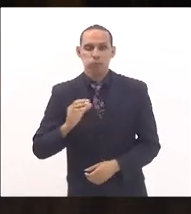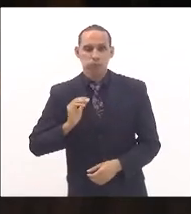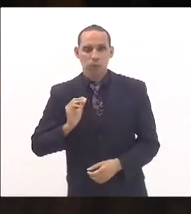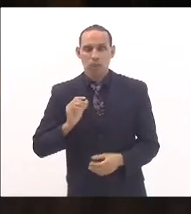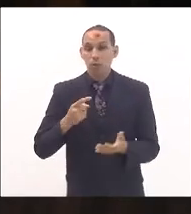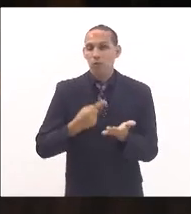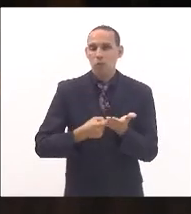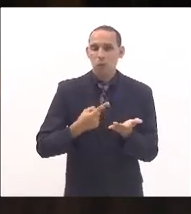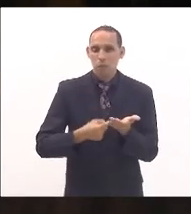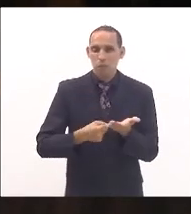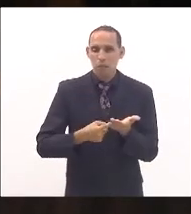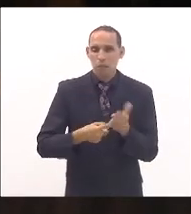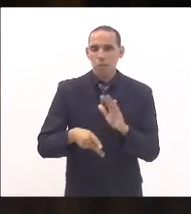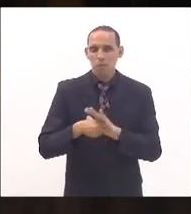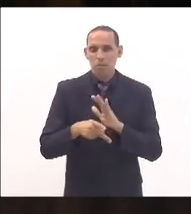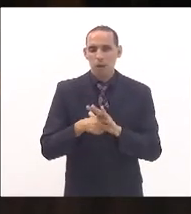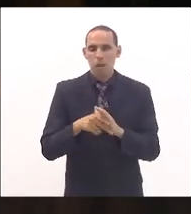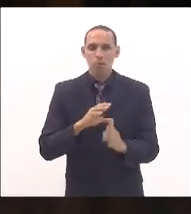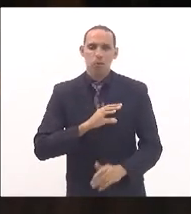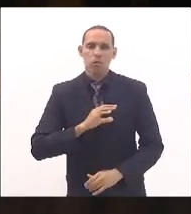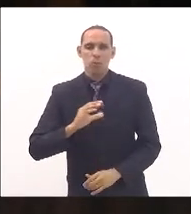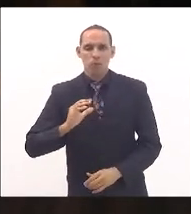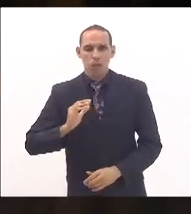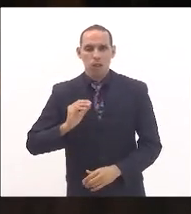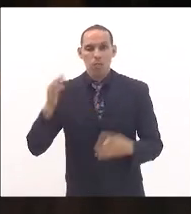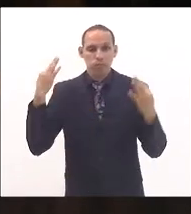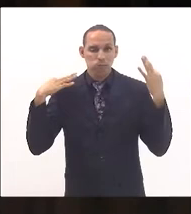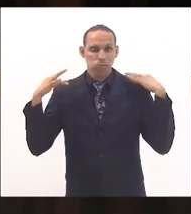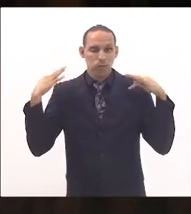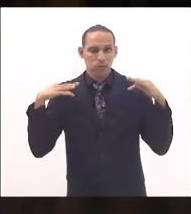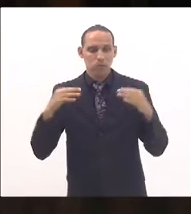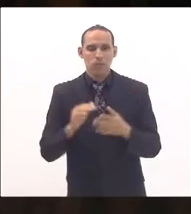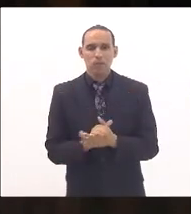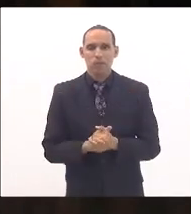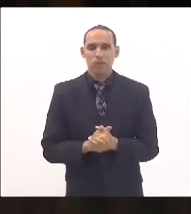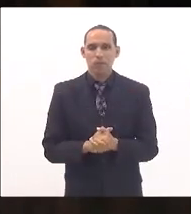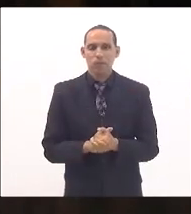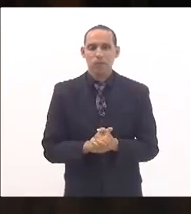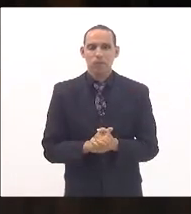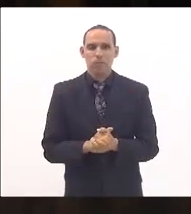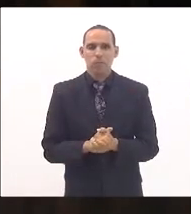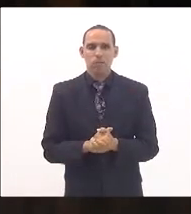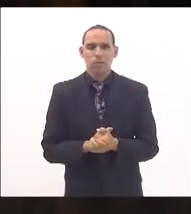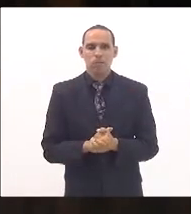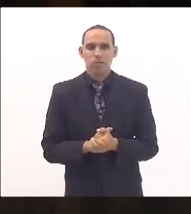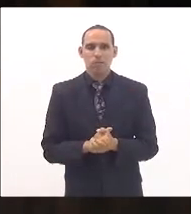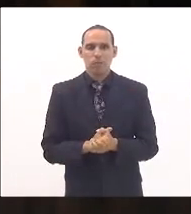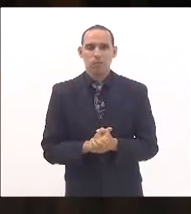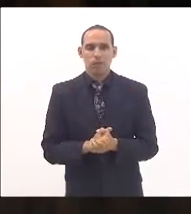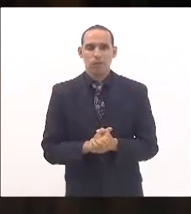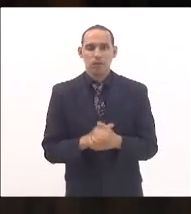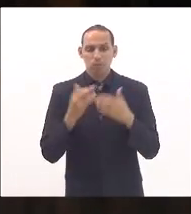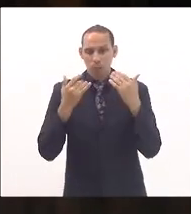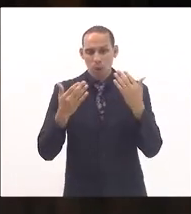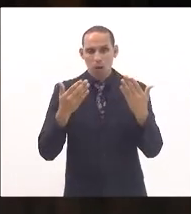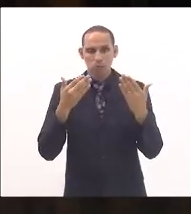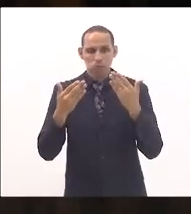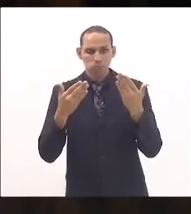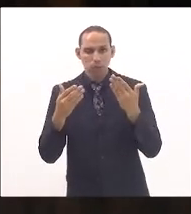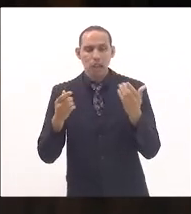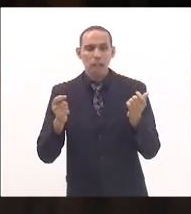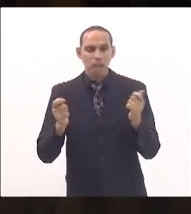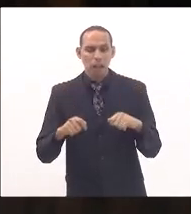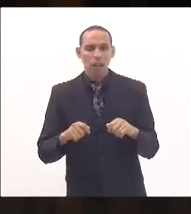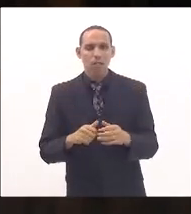compromisso da Comissão de Turismo, possa fazer as audiências tanto